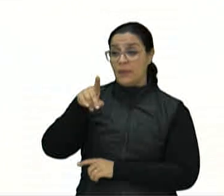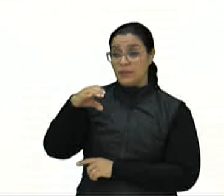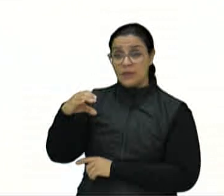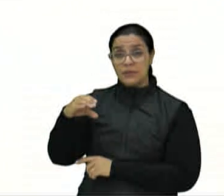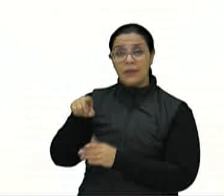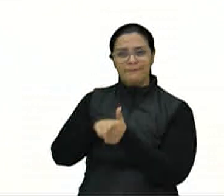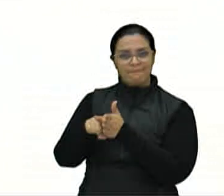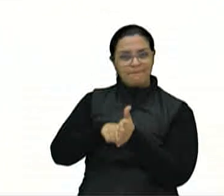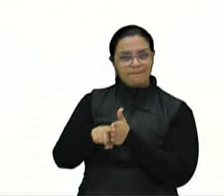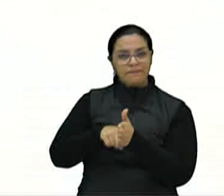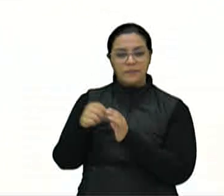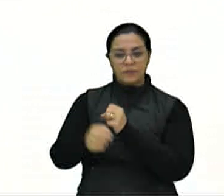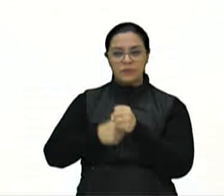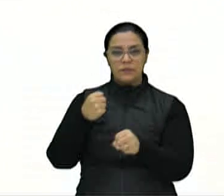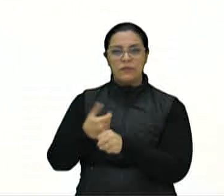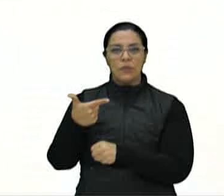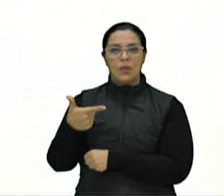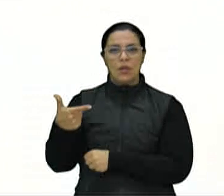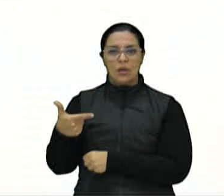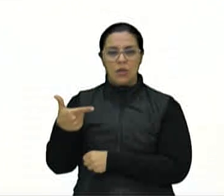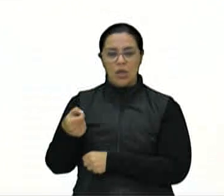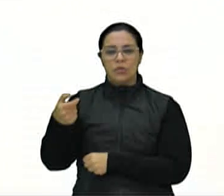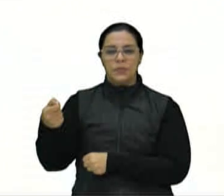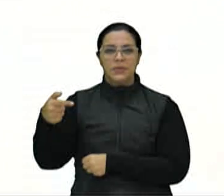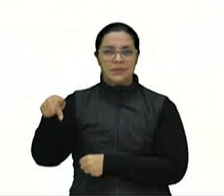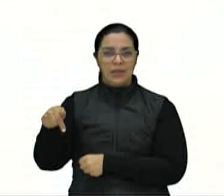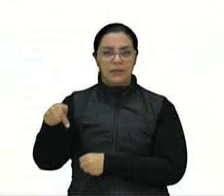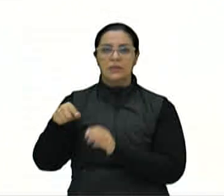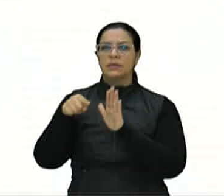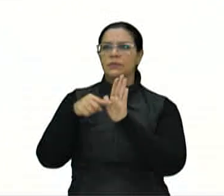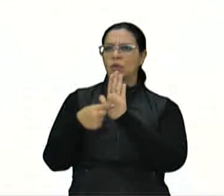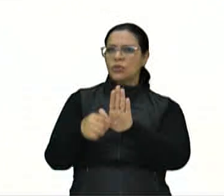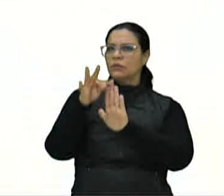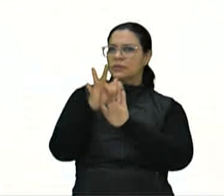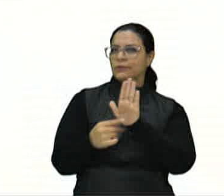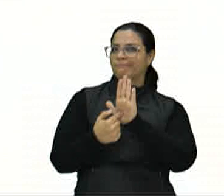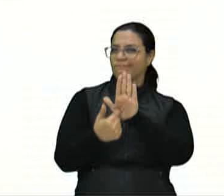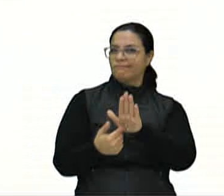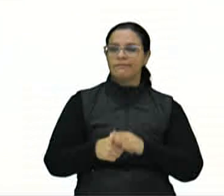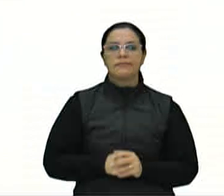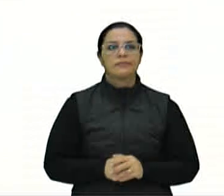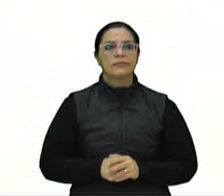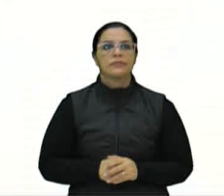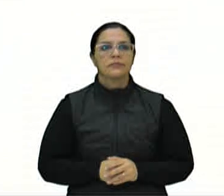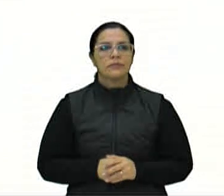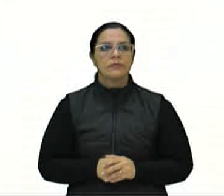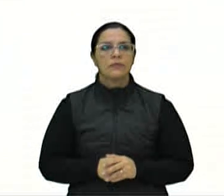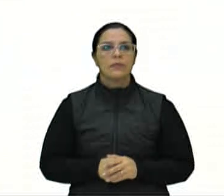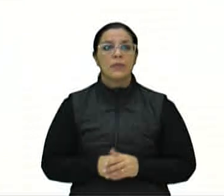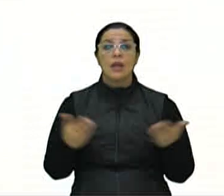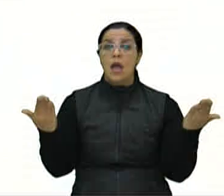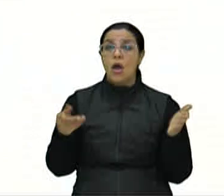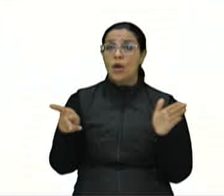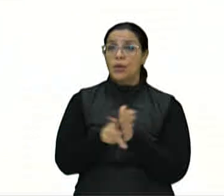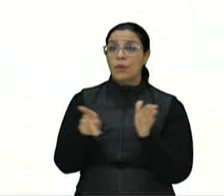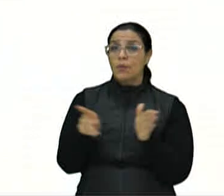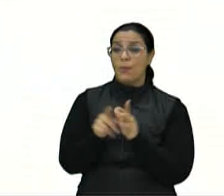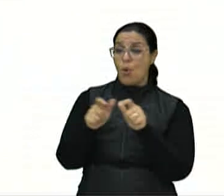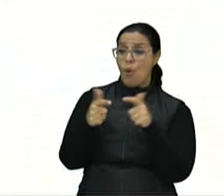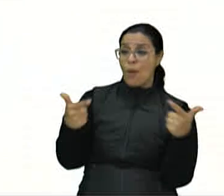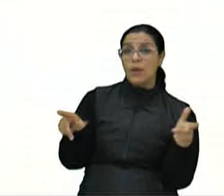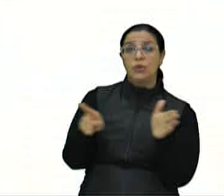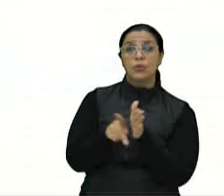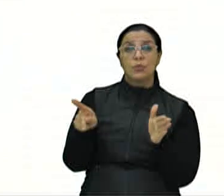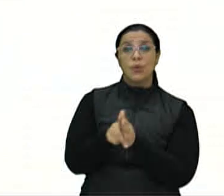que foi 2007 que fez essa publicação. O efeito desse aumento